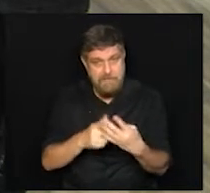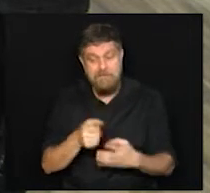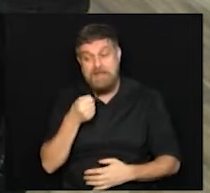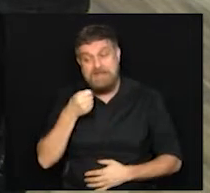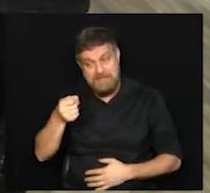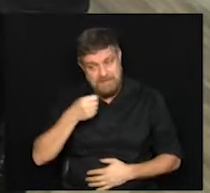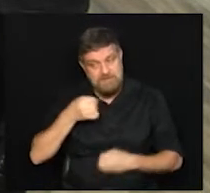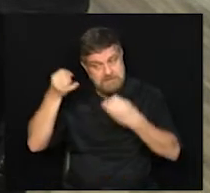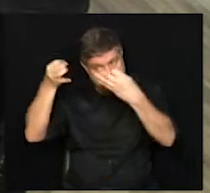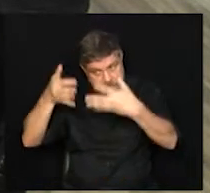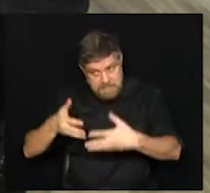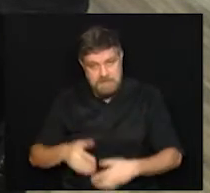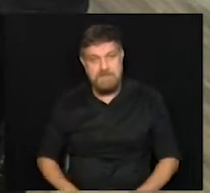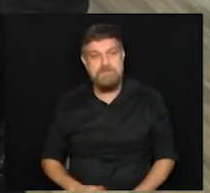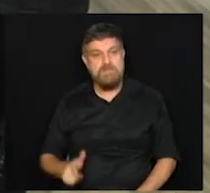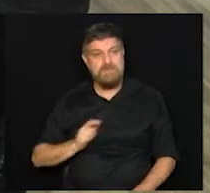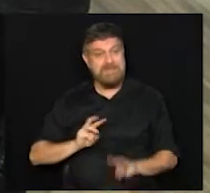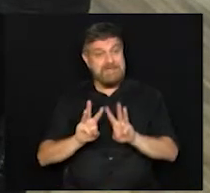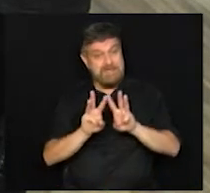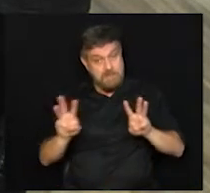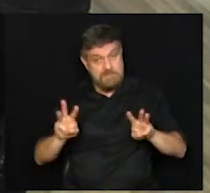entrevista,